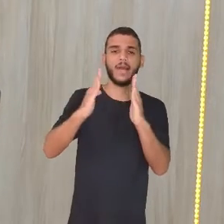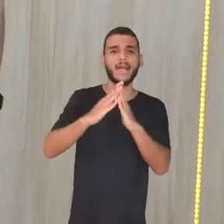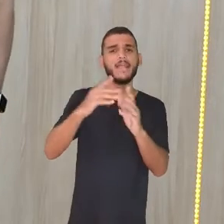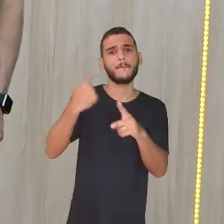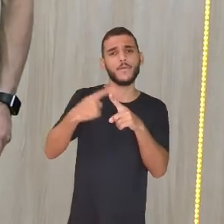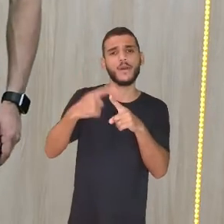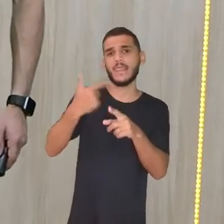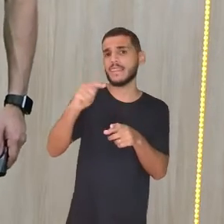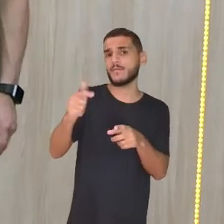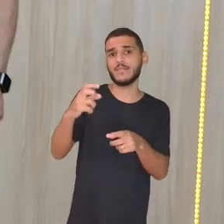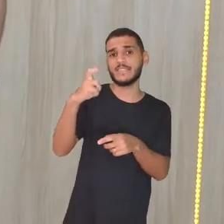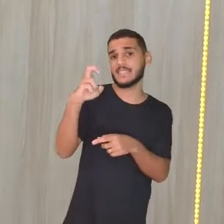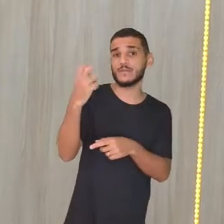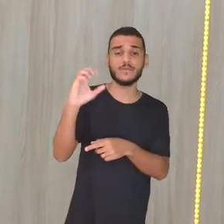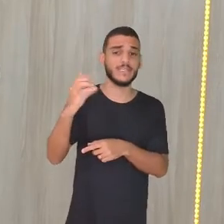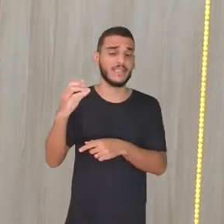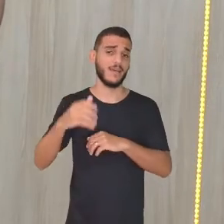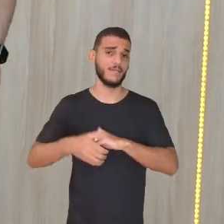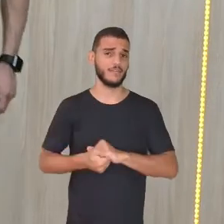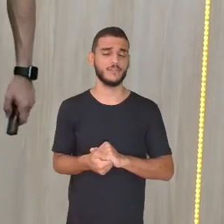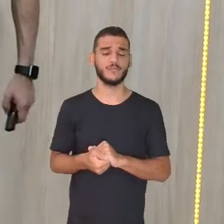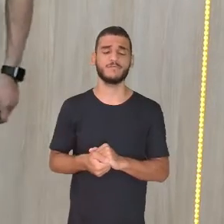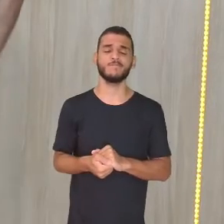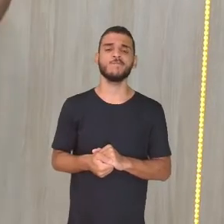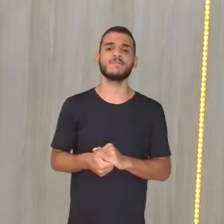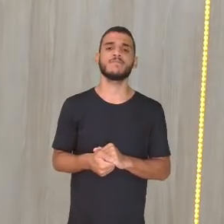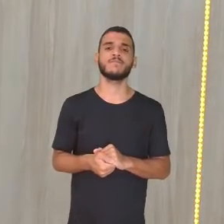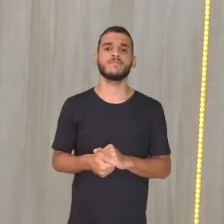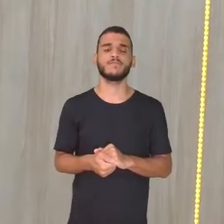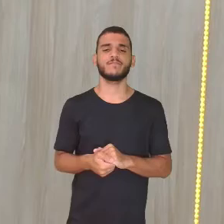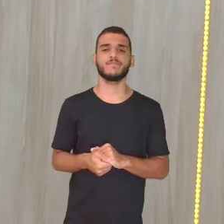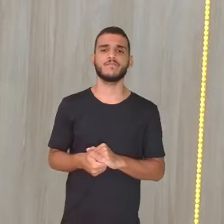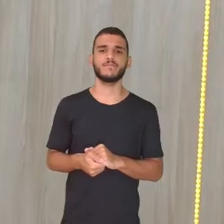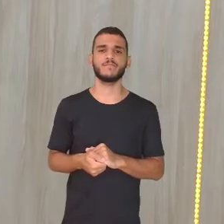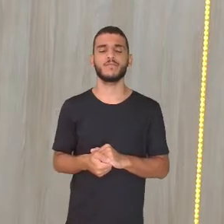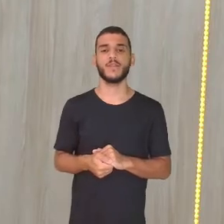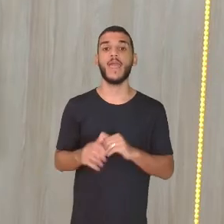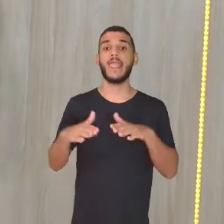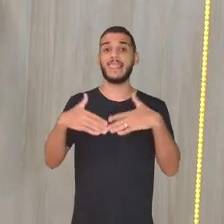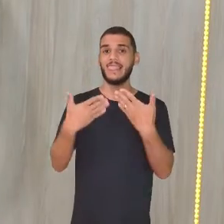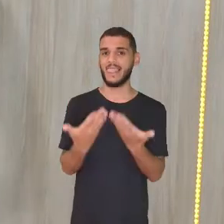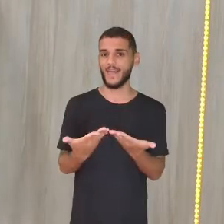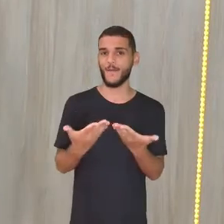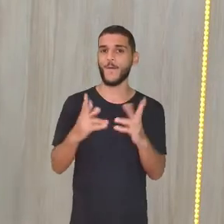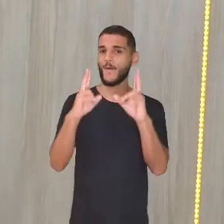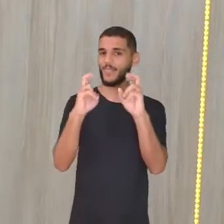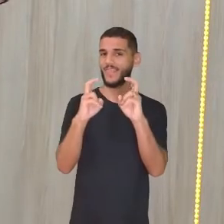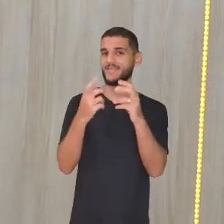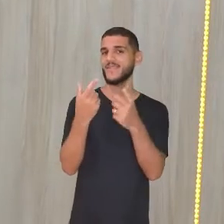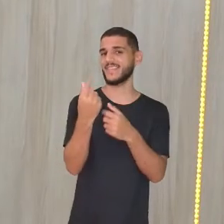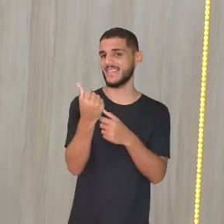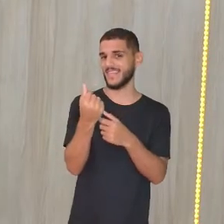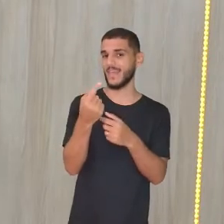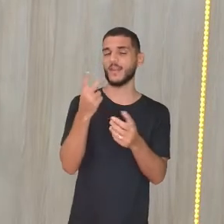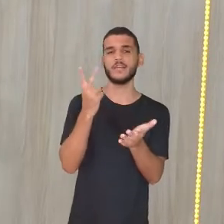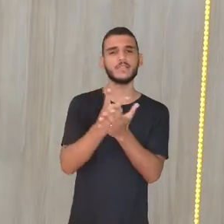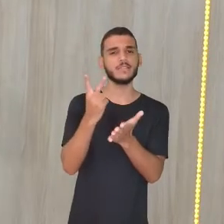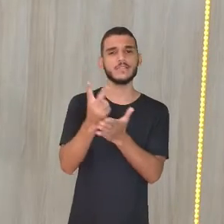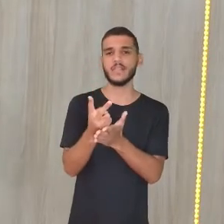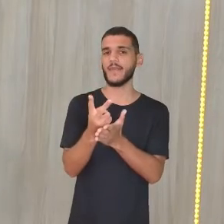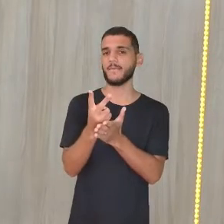Já voltei algumas vezes por causa de 5 centavos. Então, quando for falar de dinheiro, galera, aproxime para mais, né?